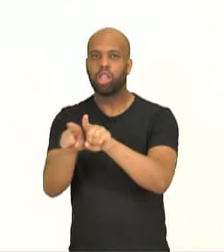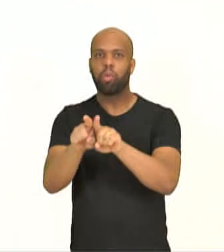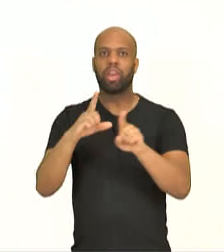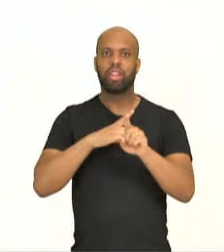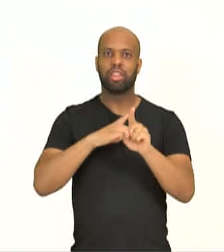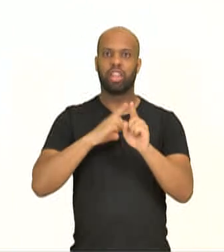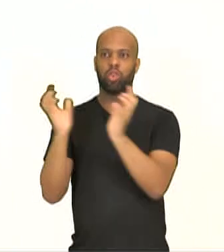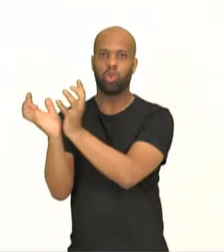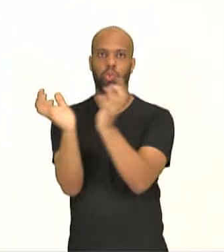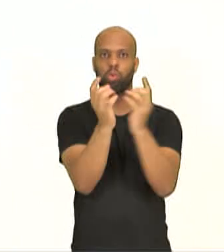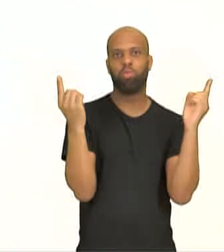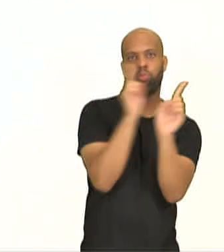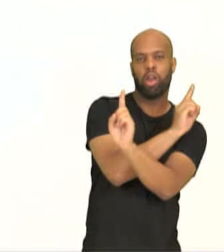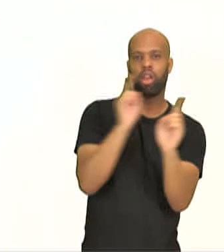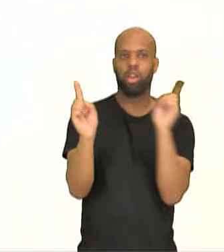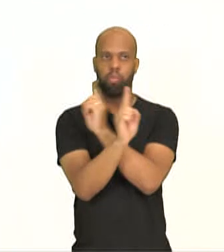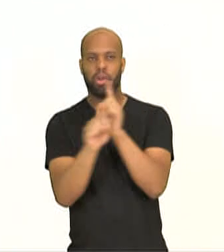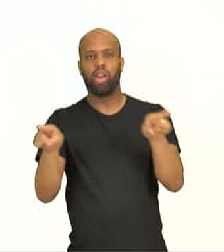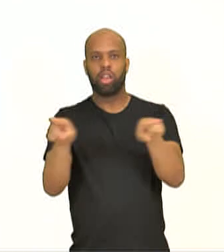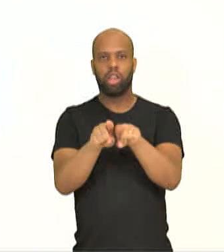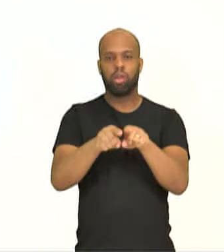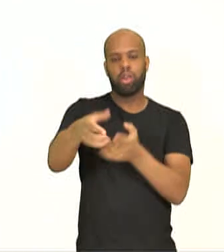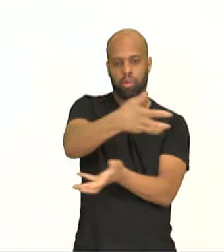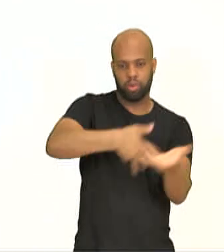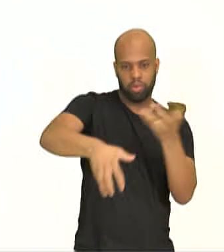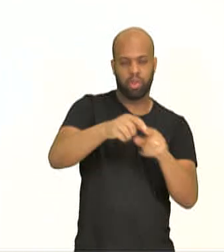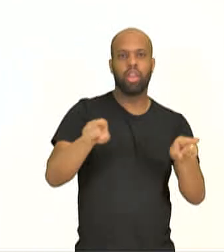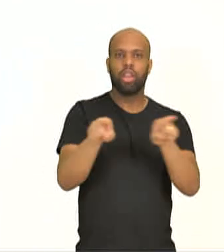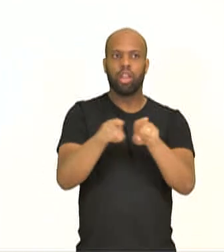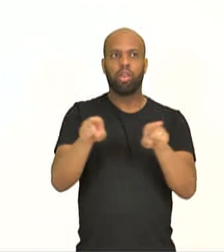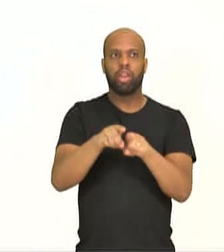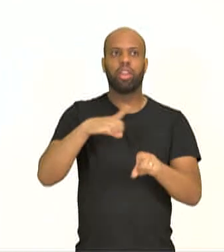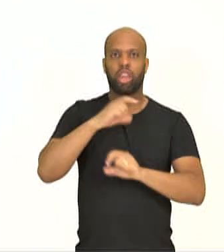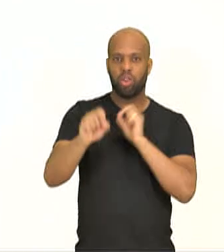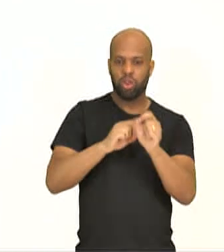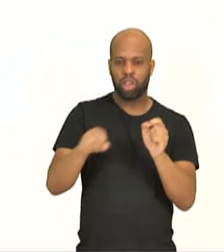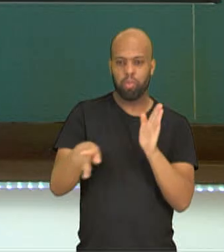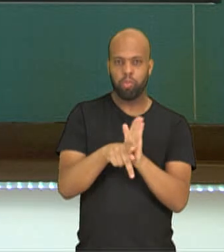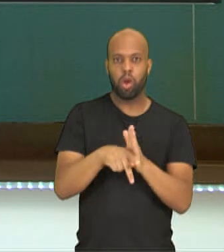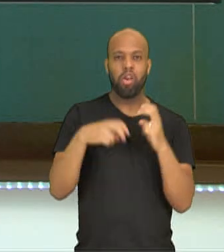e semi-cooperativos. Também